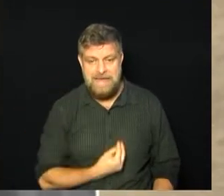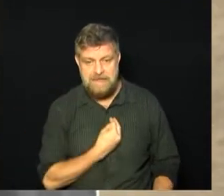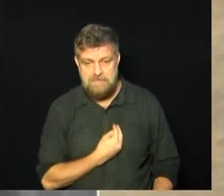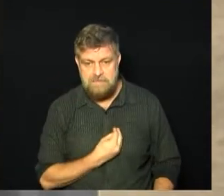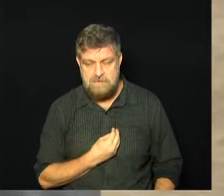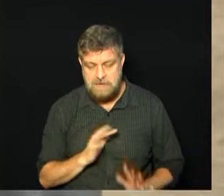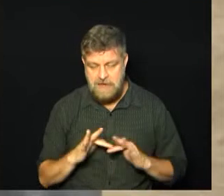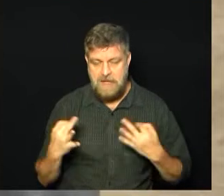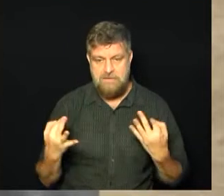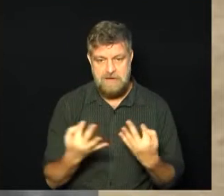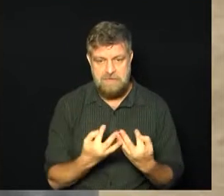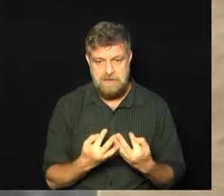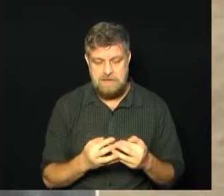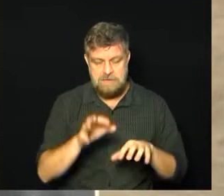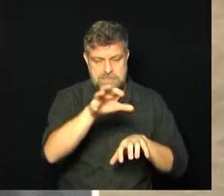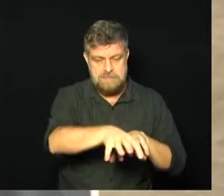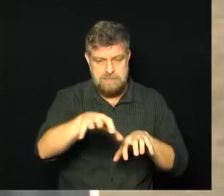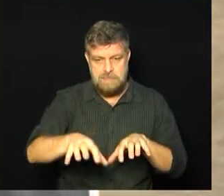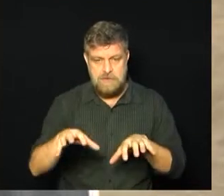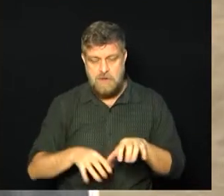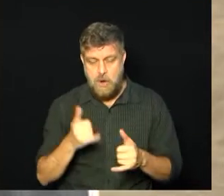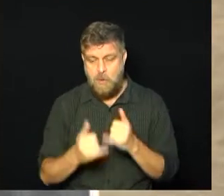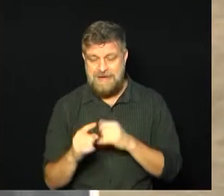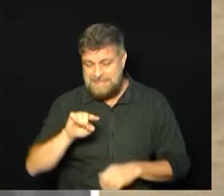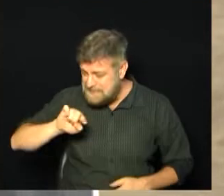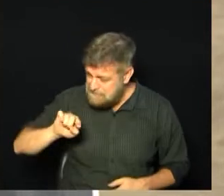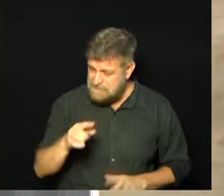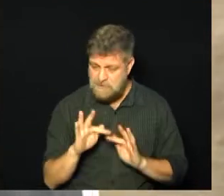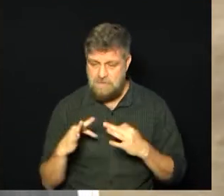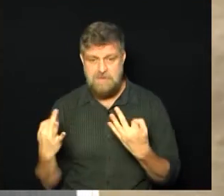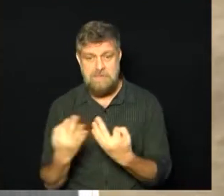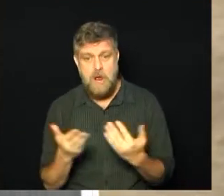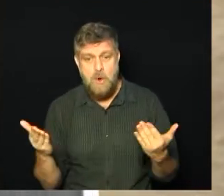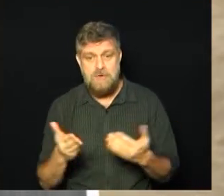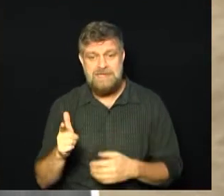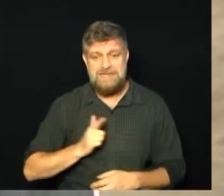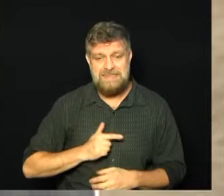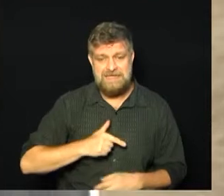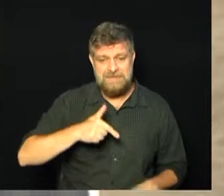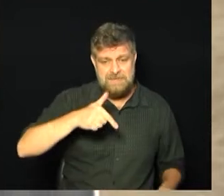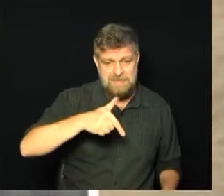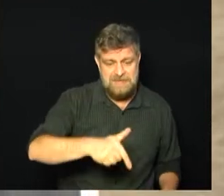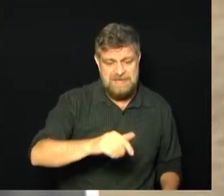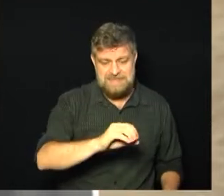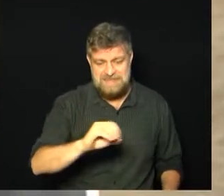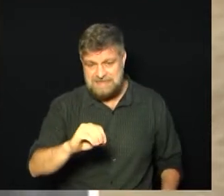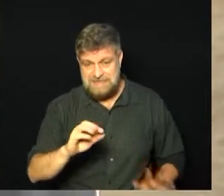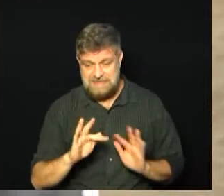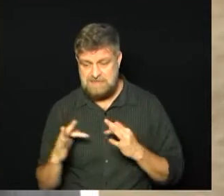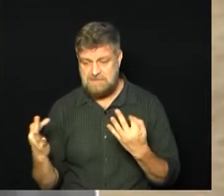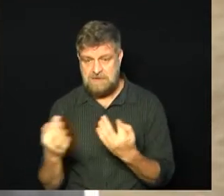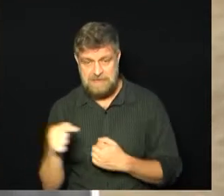de famílias, no início era quase 1.000 famílias, hoje estão em torno de 700, 600